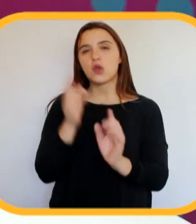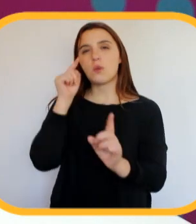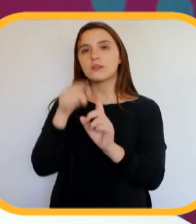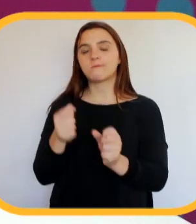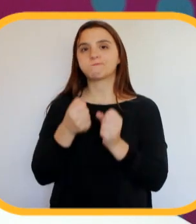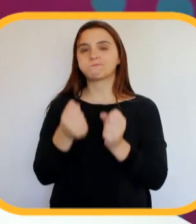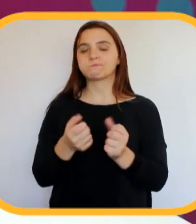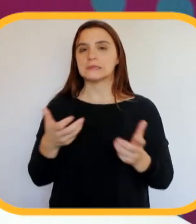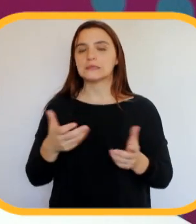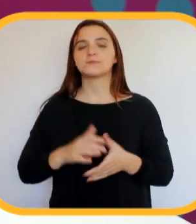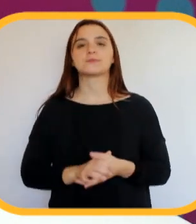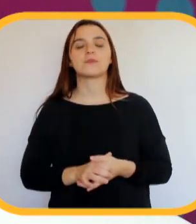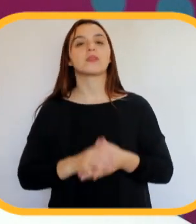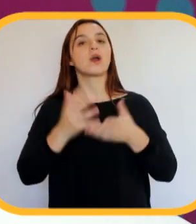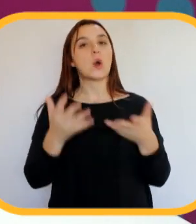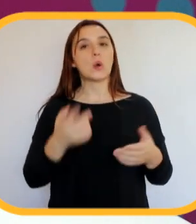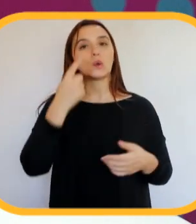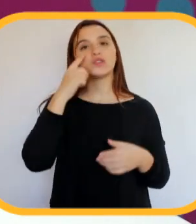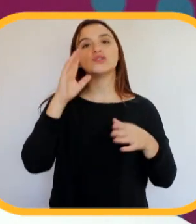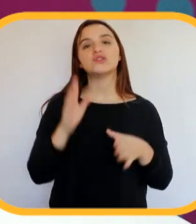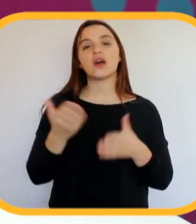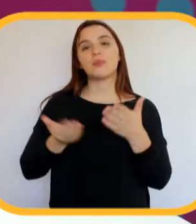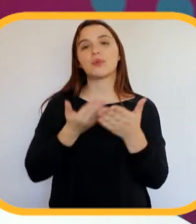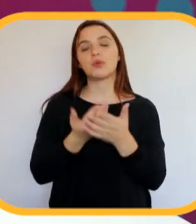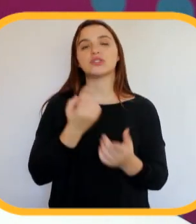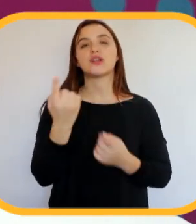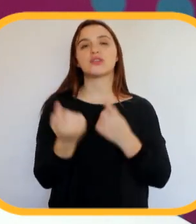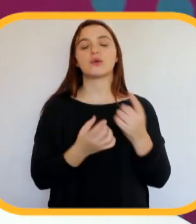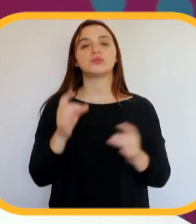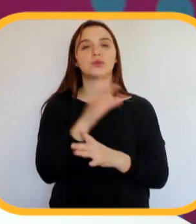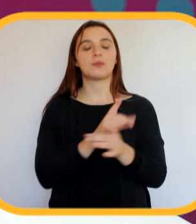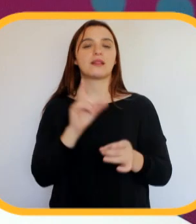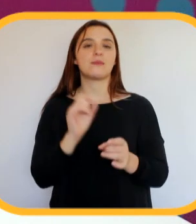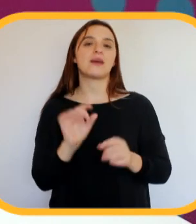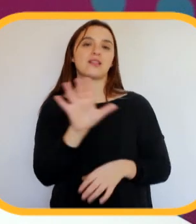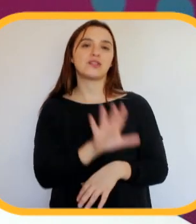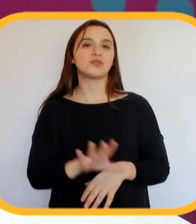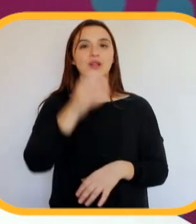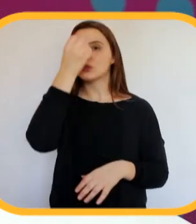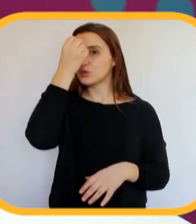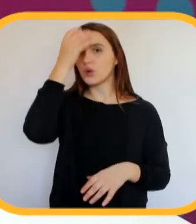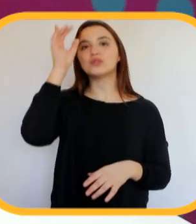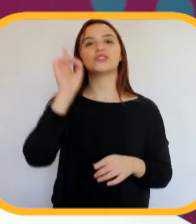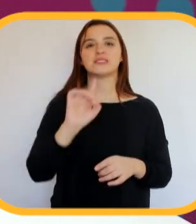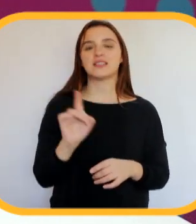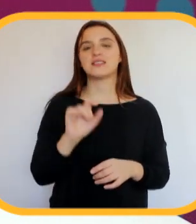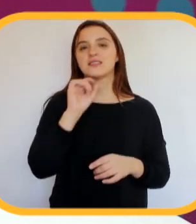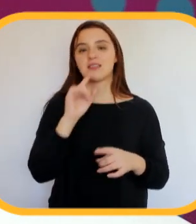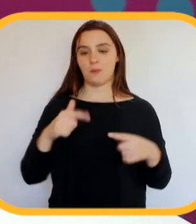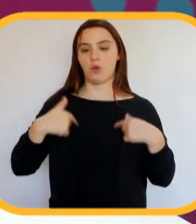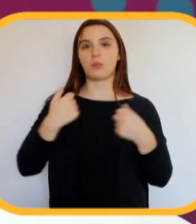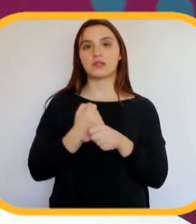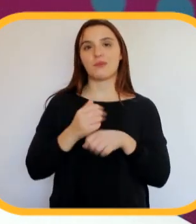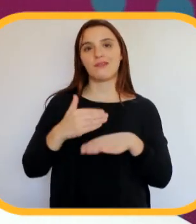reciclagem não sejam atingidas. Agora que já conheces algumas das propostas europeias e nacionais, não te esqueças de fazer a